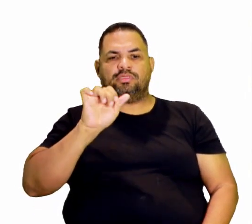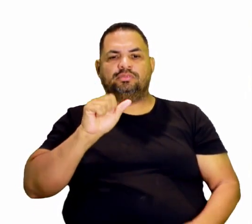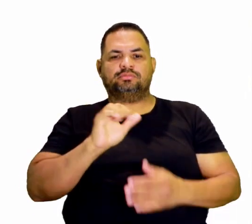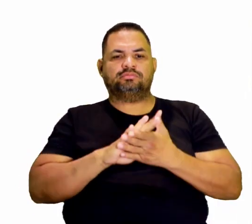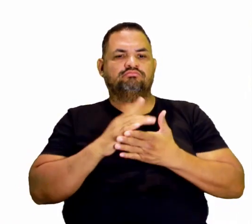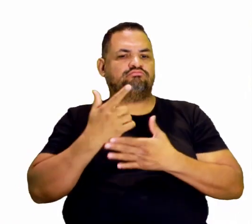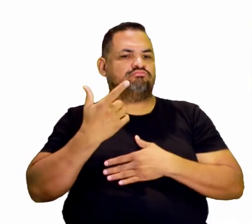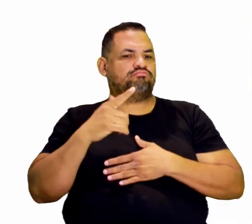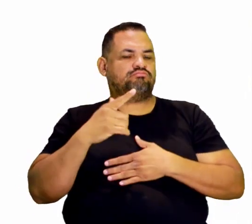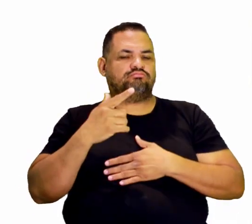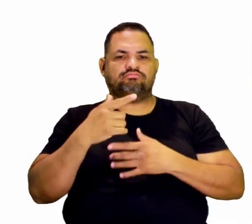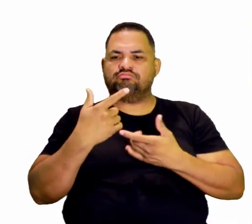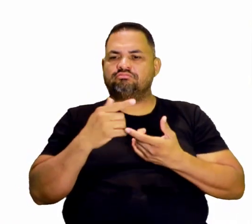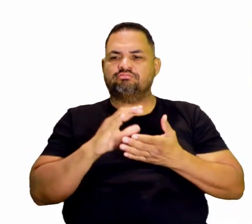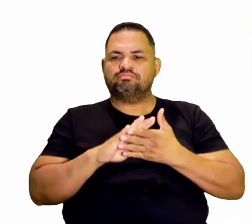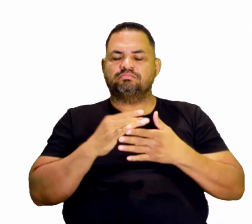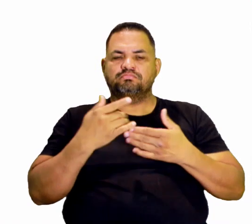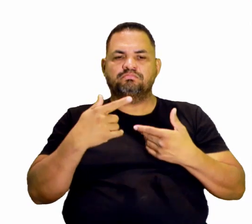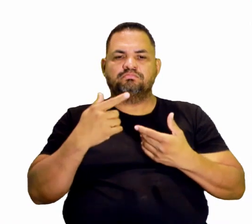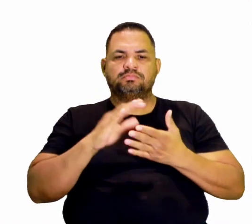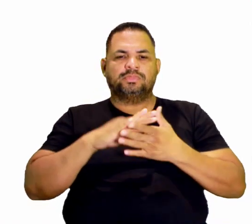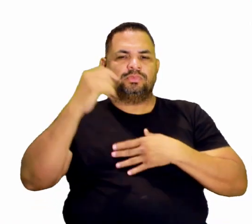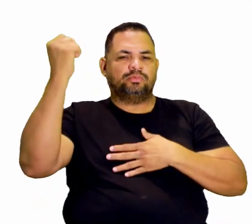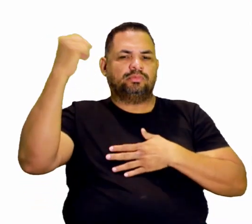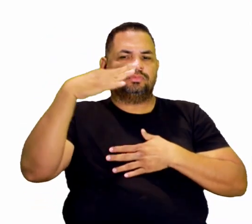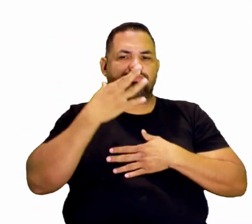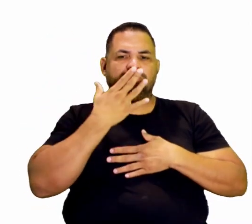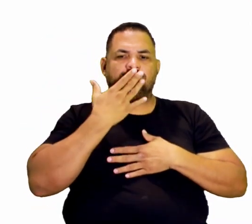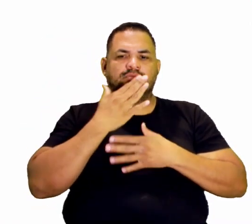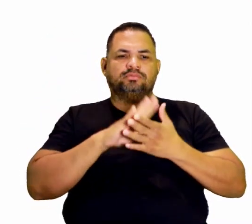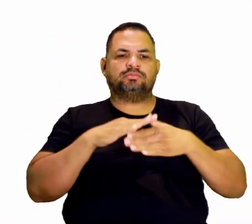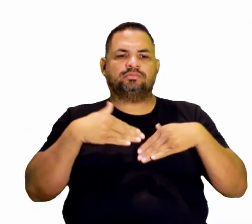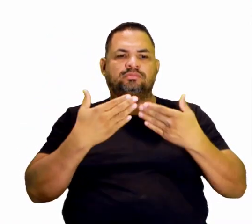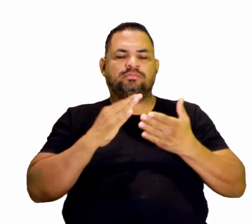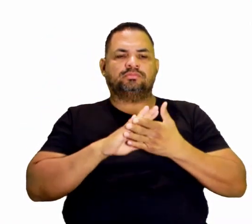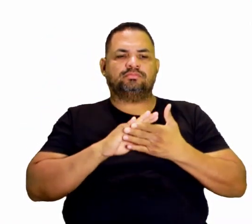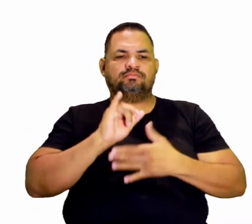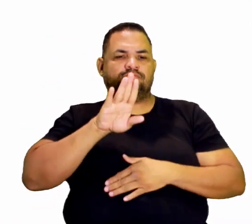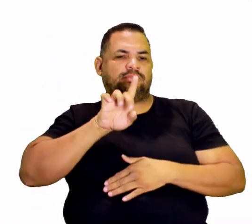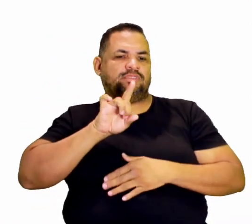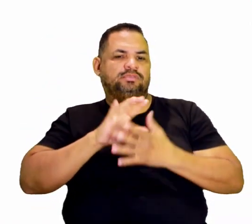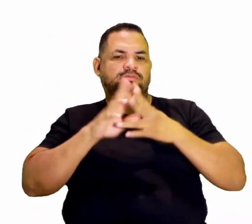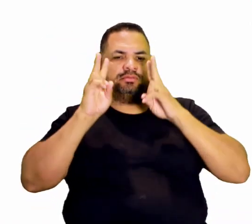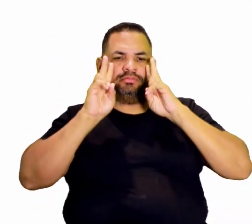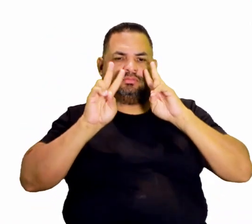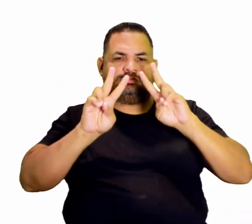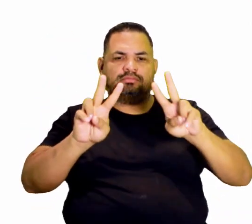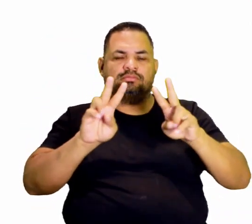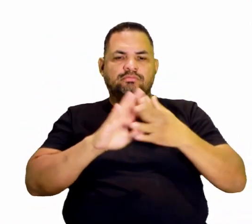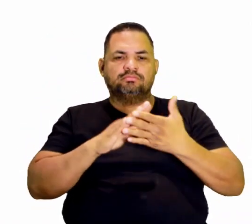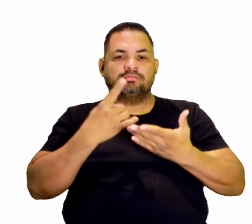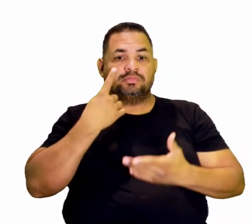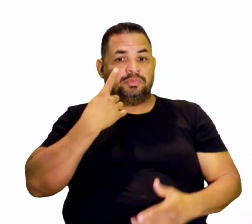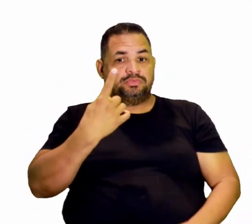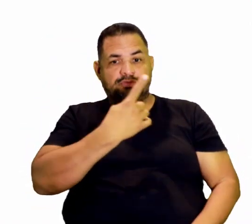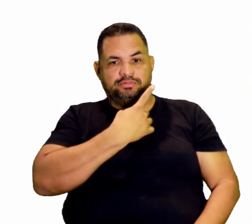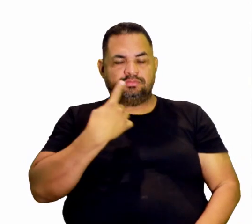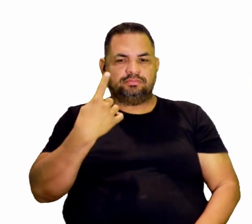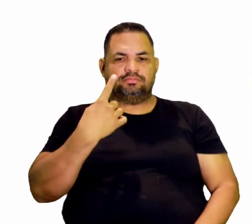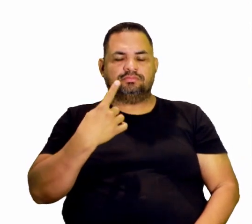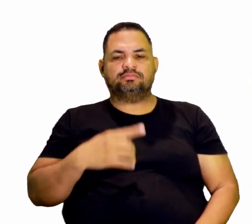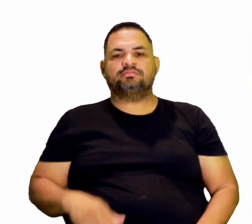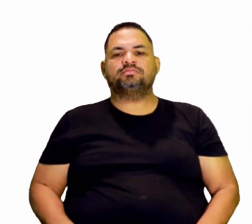não devem ser luminosas e coloridas, tal como é a impressão visual que nos causam,